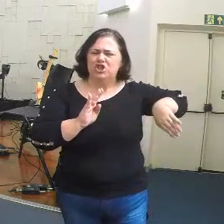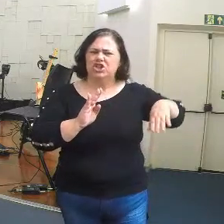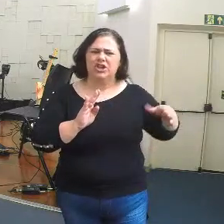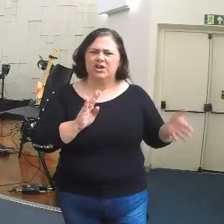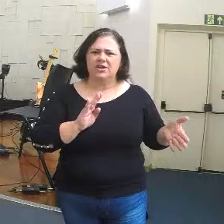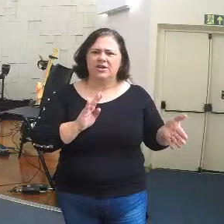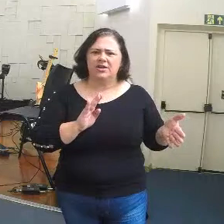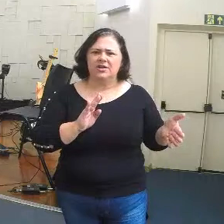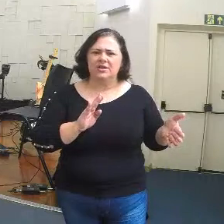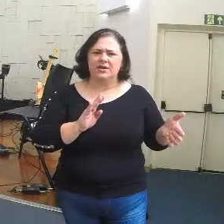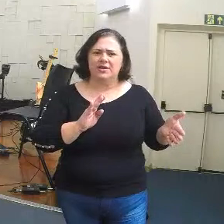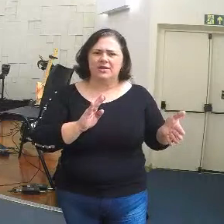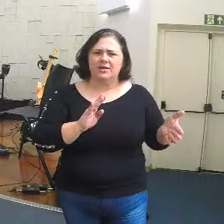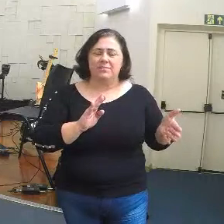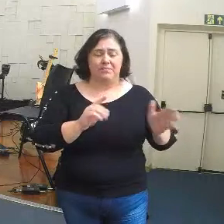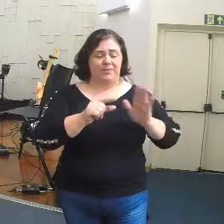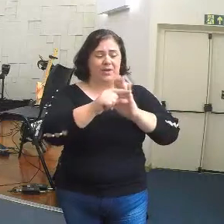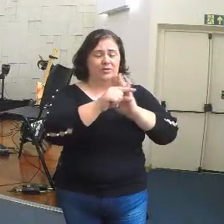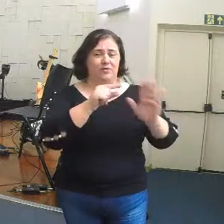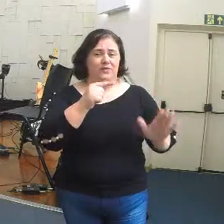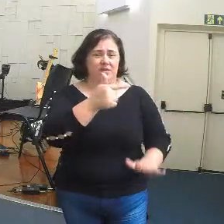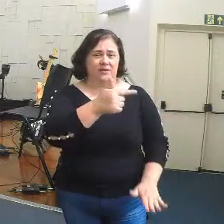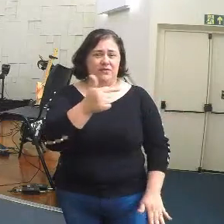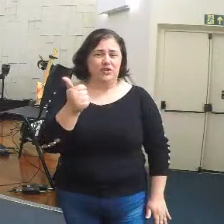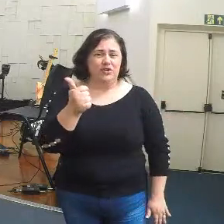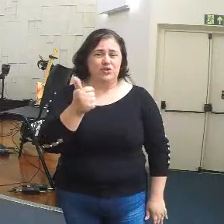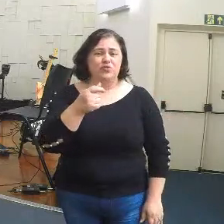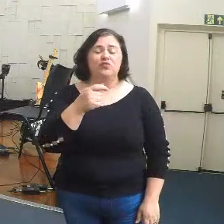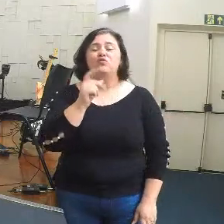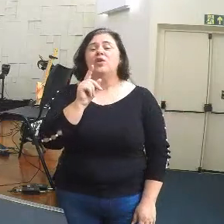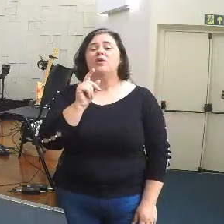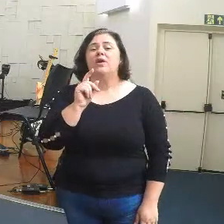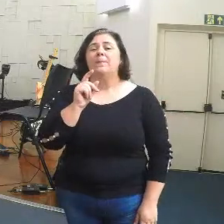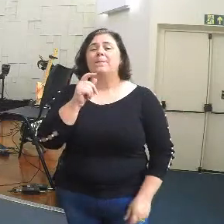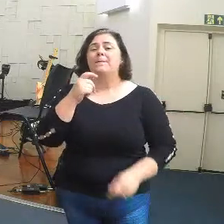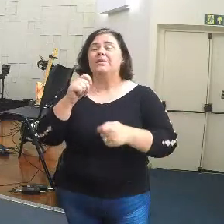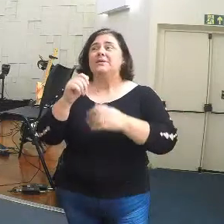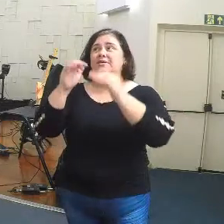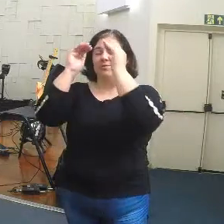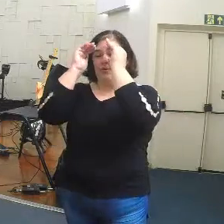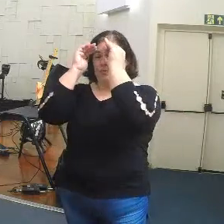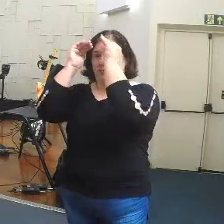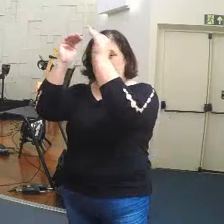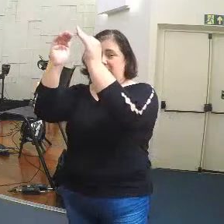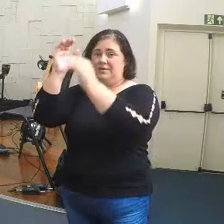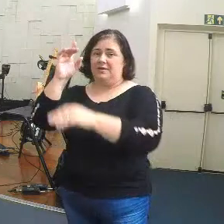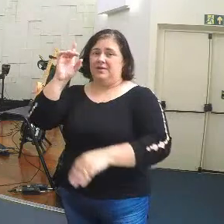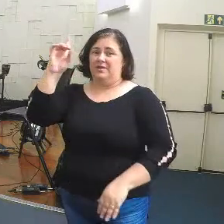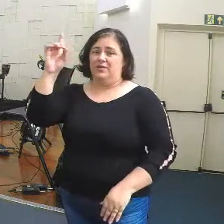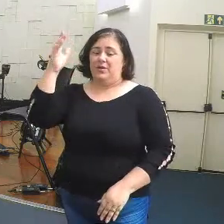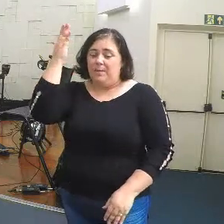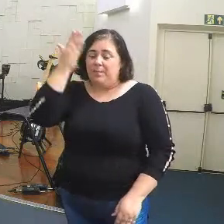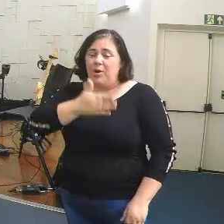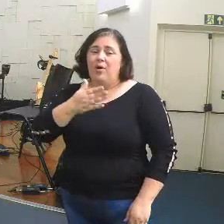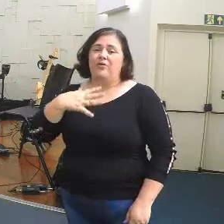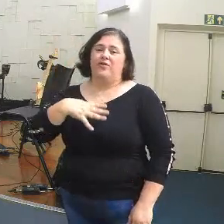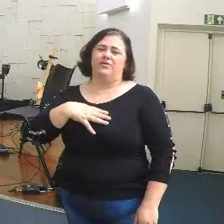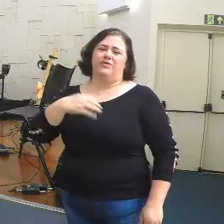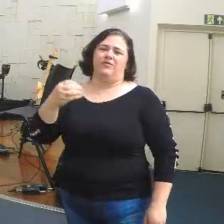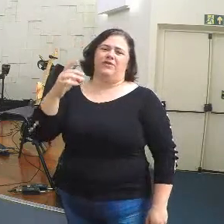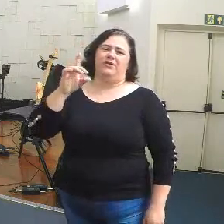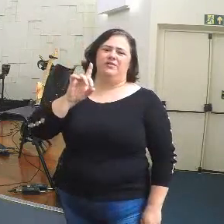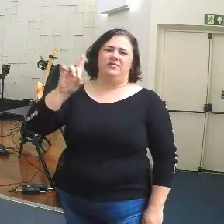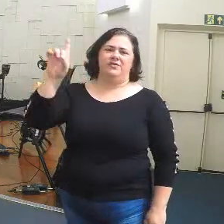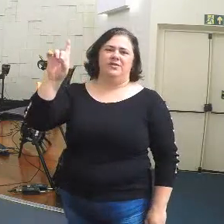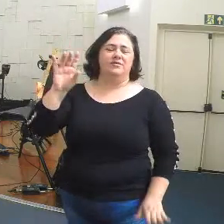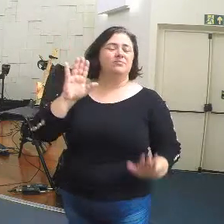é que é um mandamento. Você não tem como fugir, você tem que obedecer para provar que você é filho de Deus. Só que a motivação